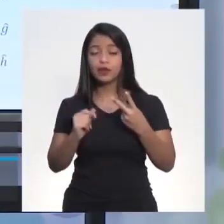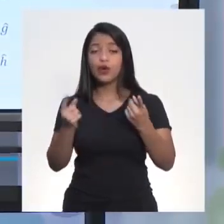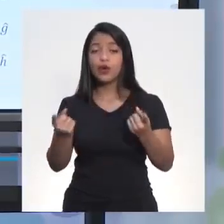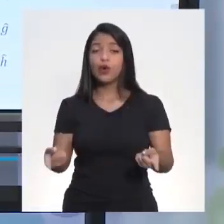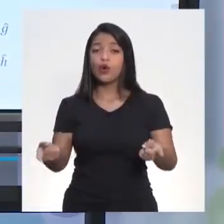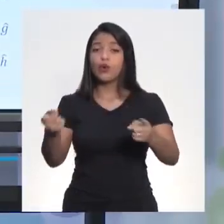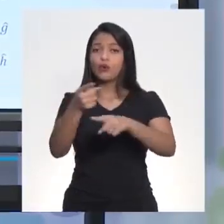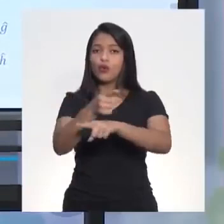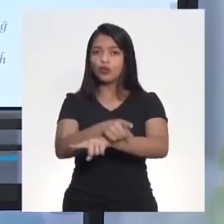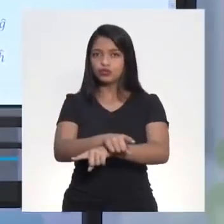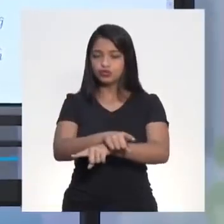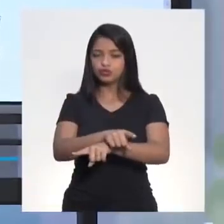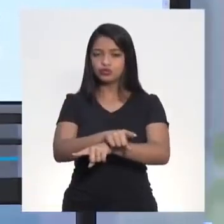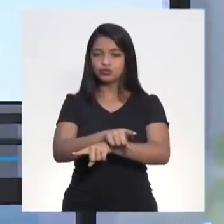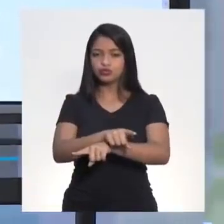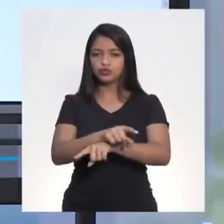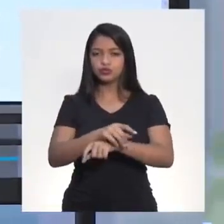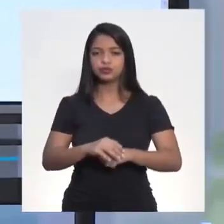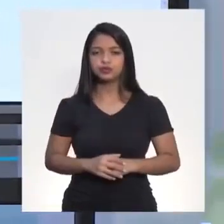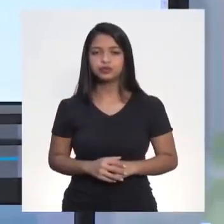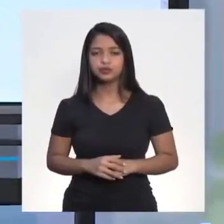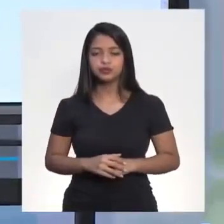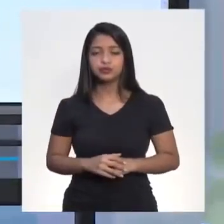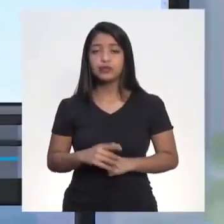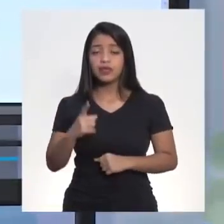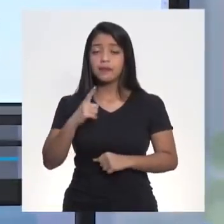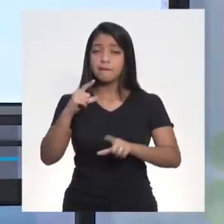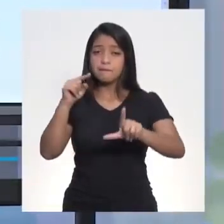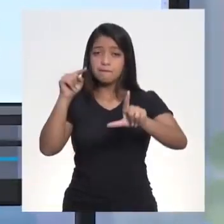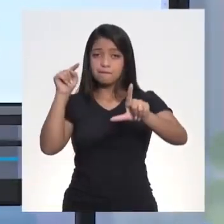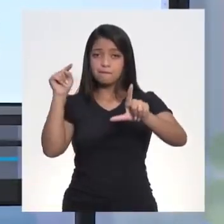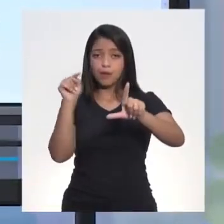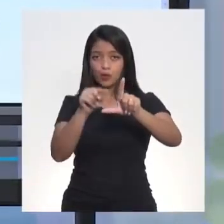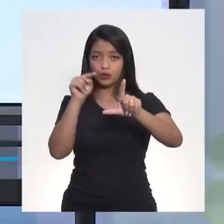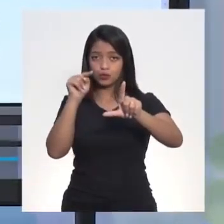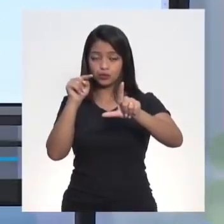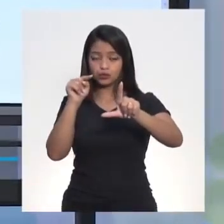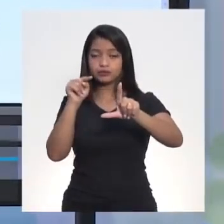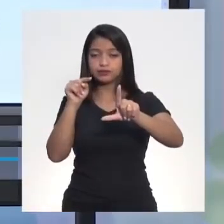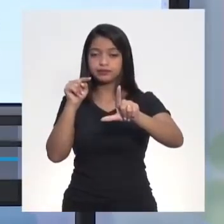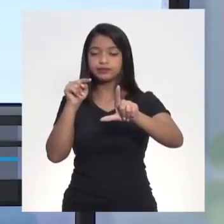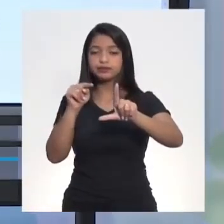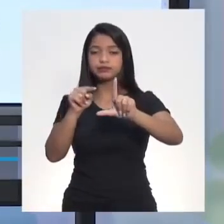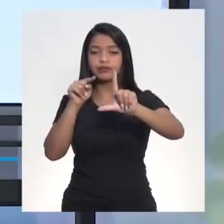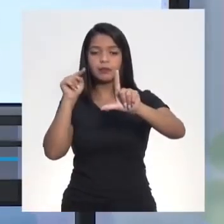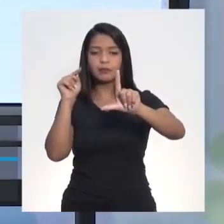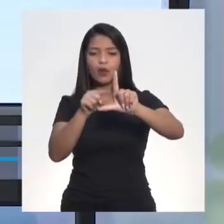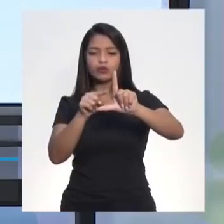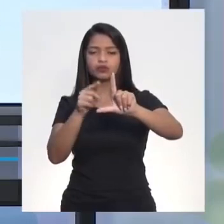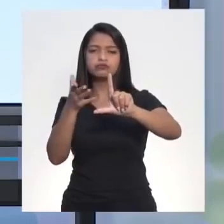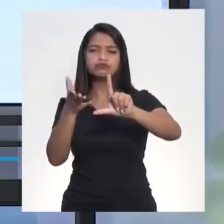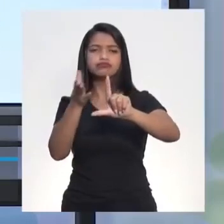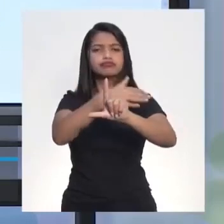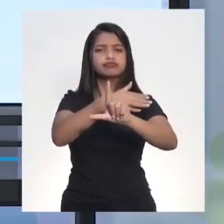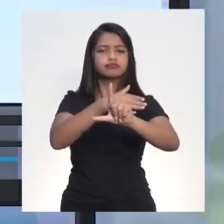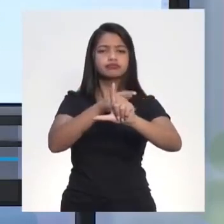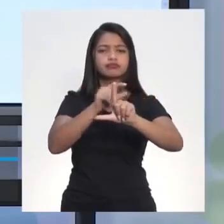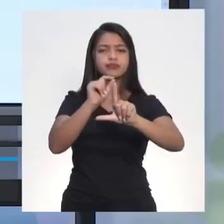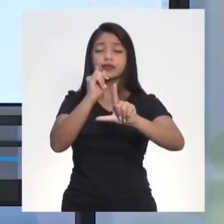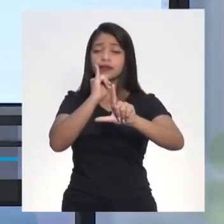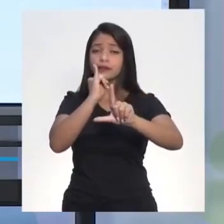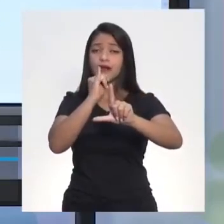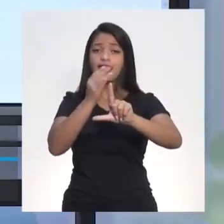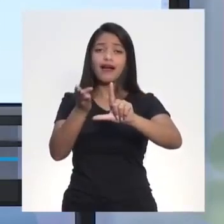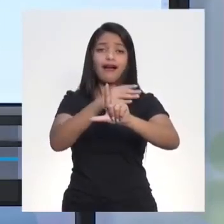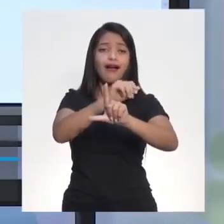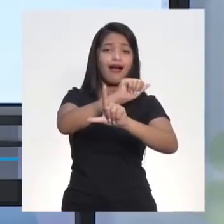pelo vértice. Então, eu tenho um ponto, né, um determinado ponto, e o que está do outro lado. Então, por exemplo, o A, o que que está do